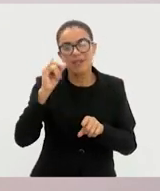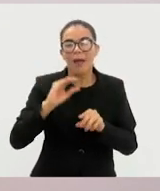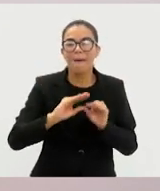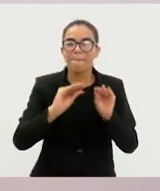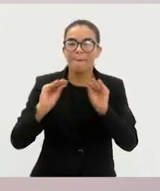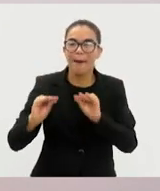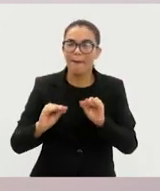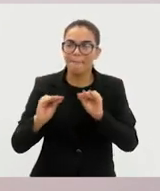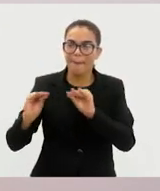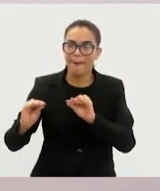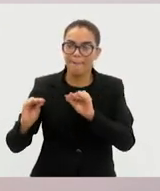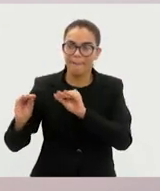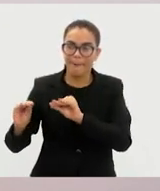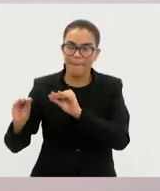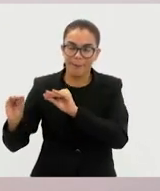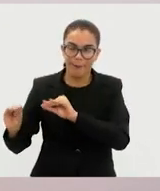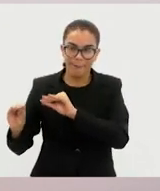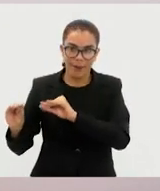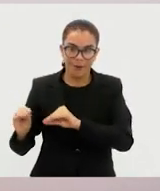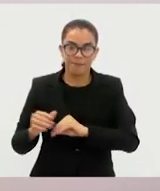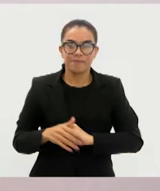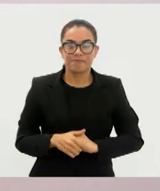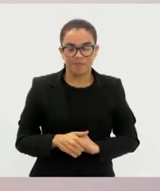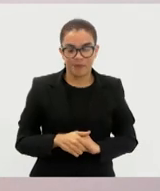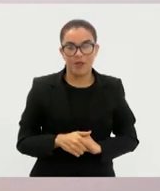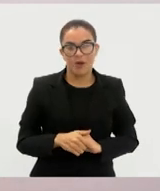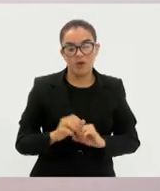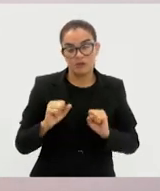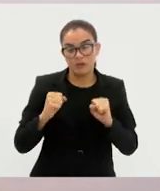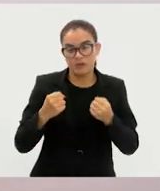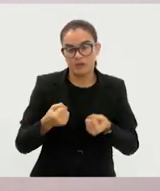sinalizar o esforço do governo para fazer